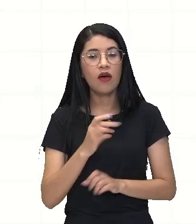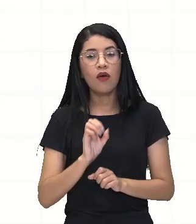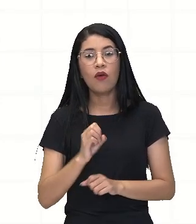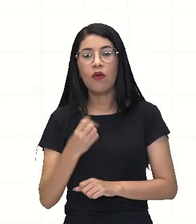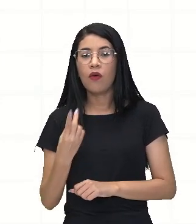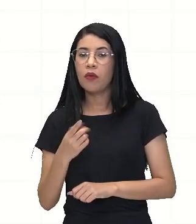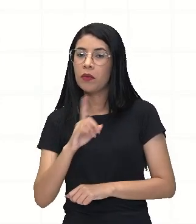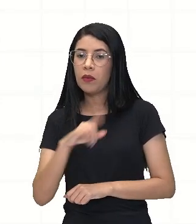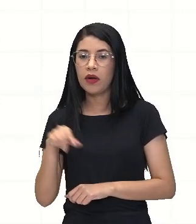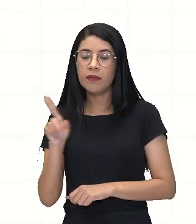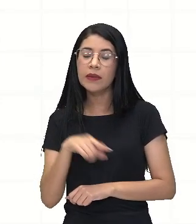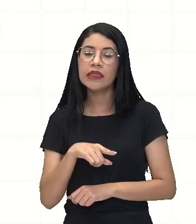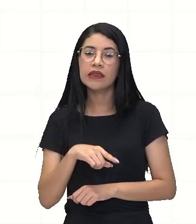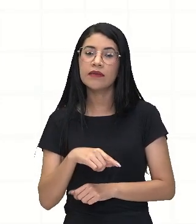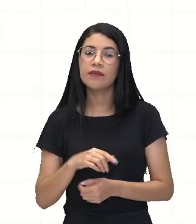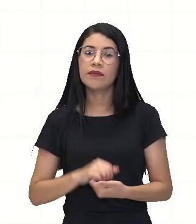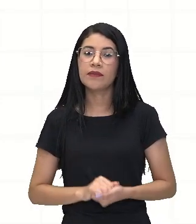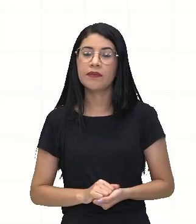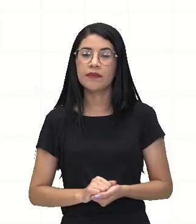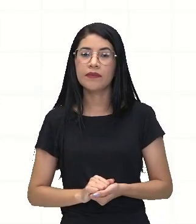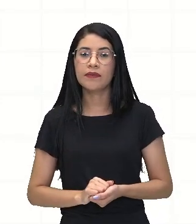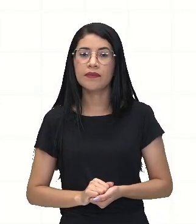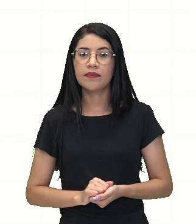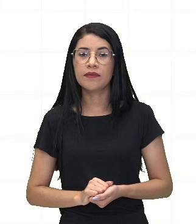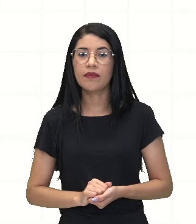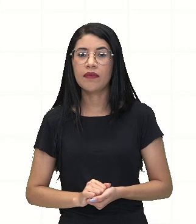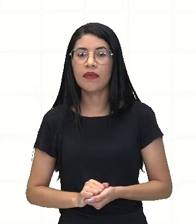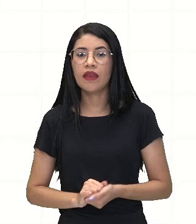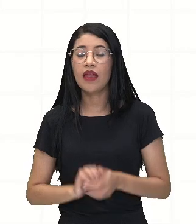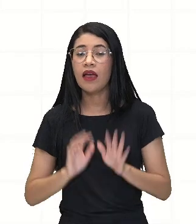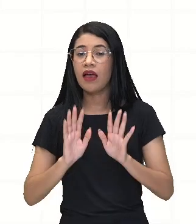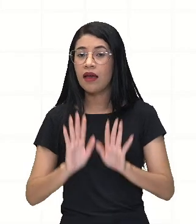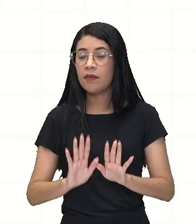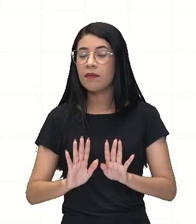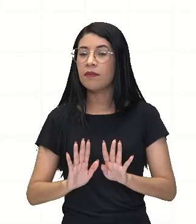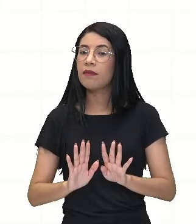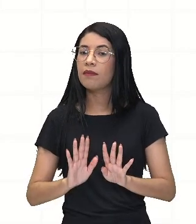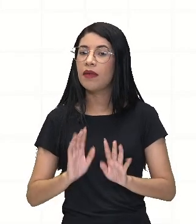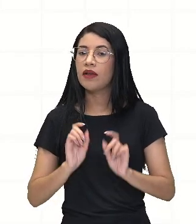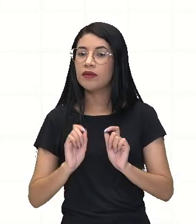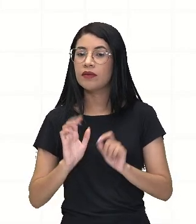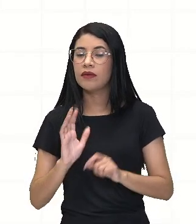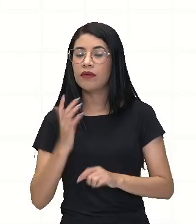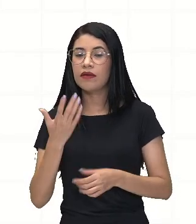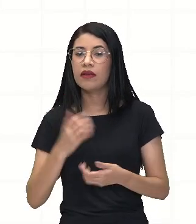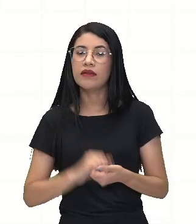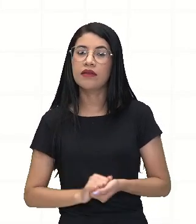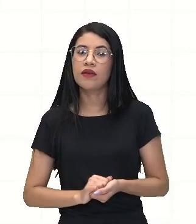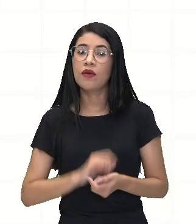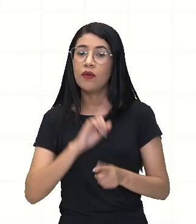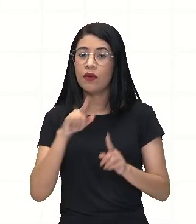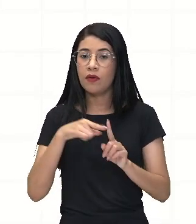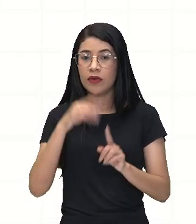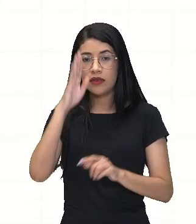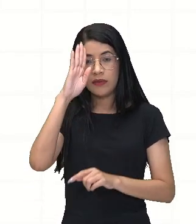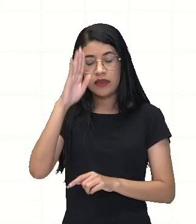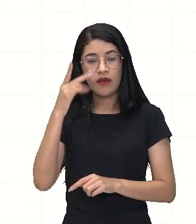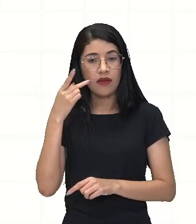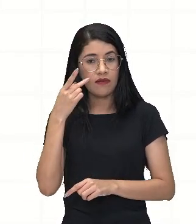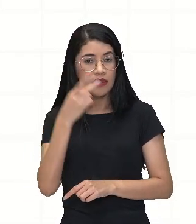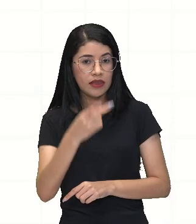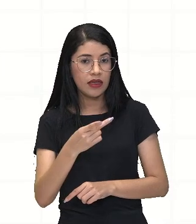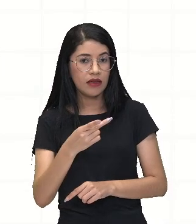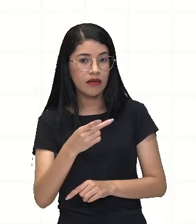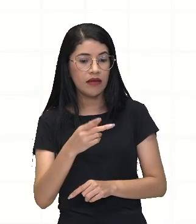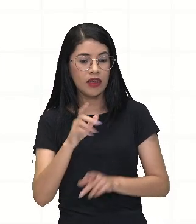proibida e algumas outras é permitida. Porém, o principal objetivo dessa visitação